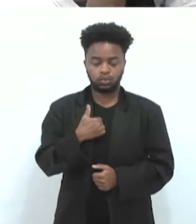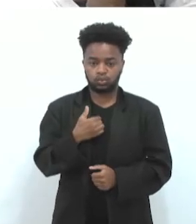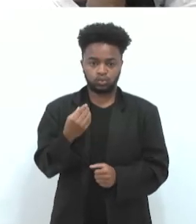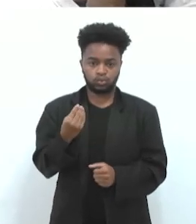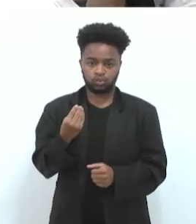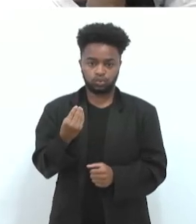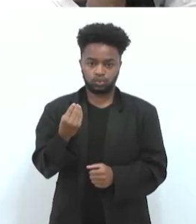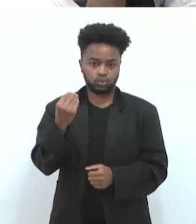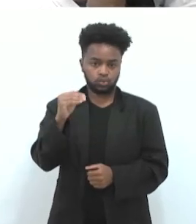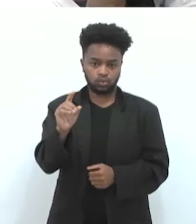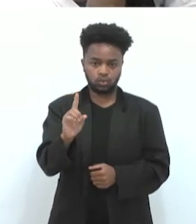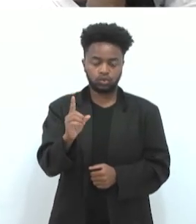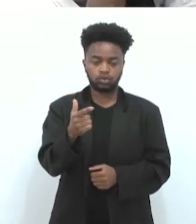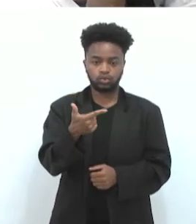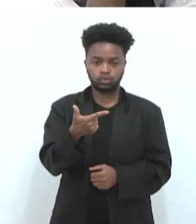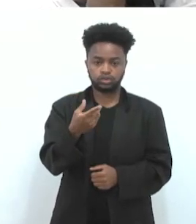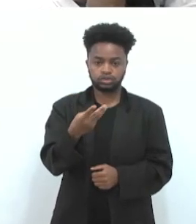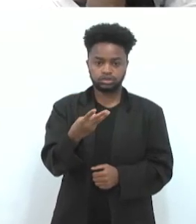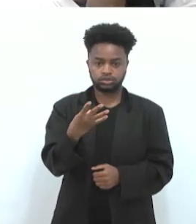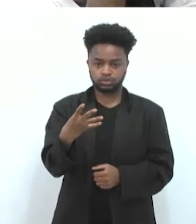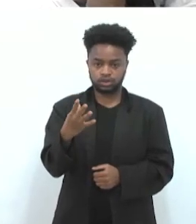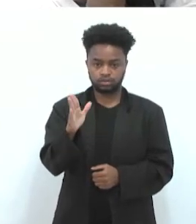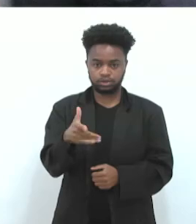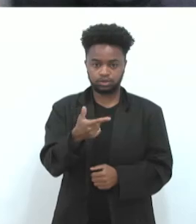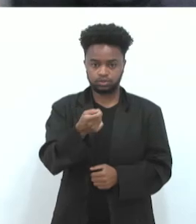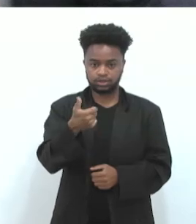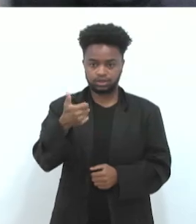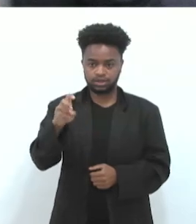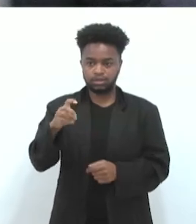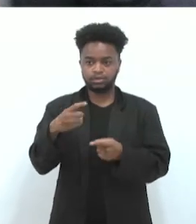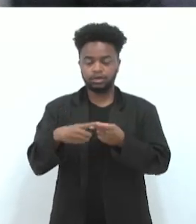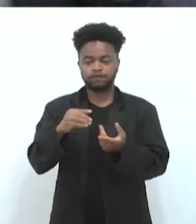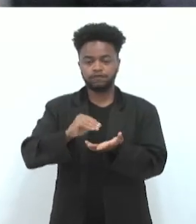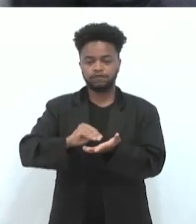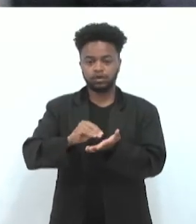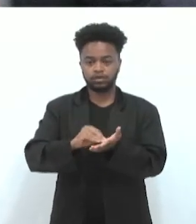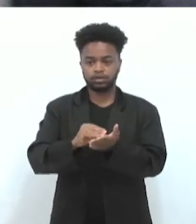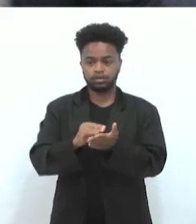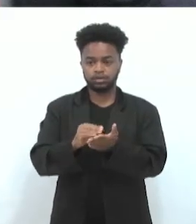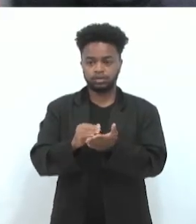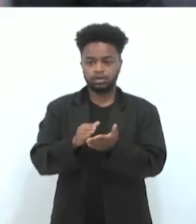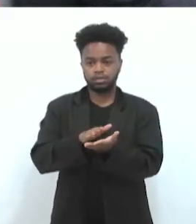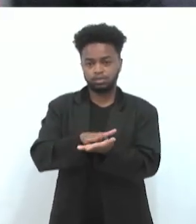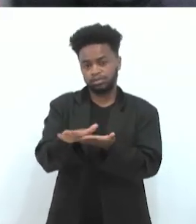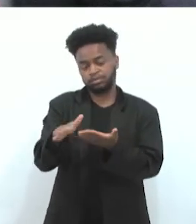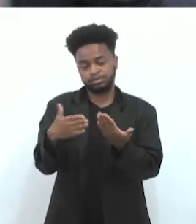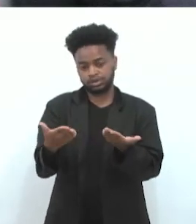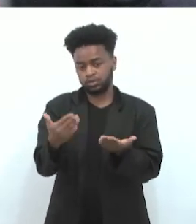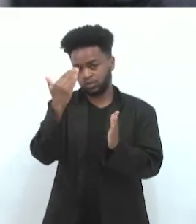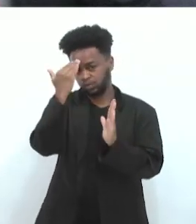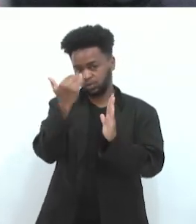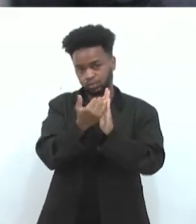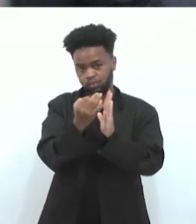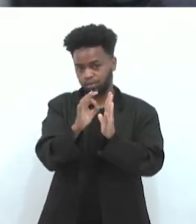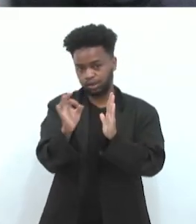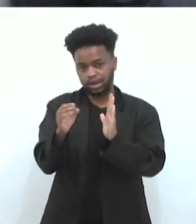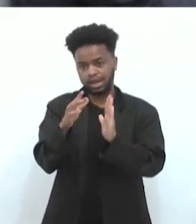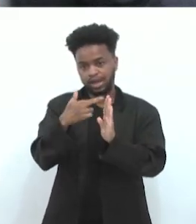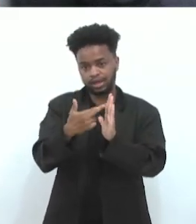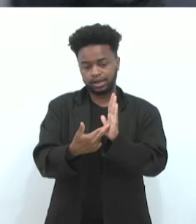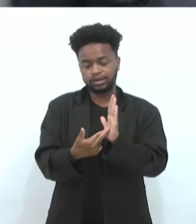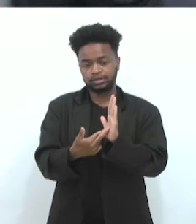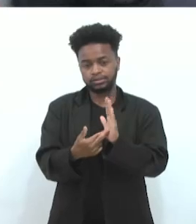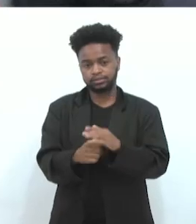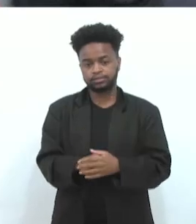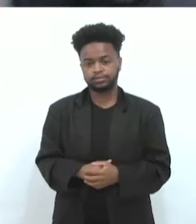o 234 de 2015 na pauta, porque não foi publicado, aí a gente estaria subvertendo uma regra de só votar projeto que está publicado